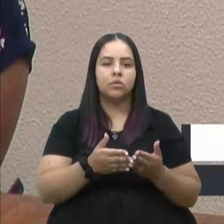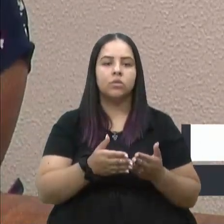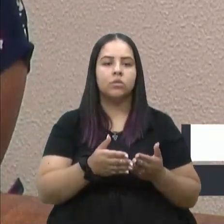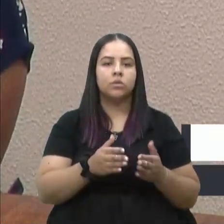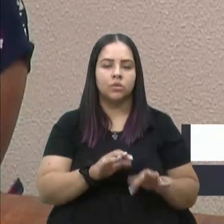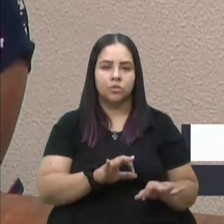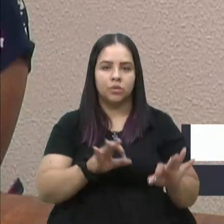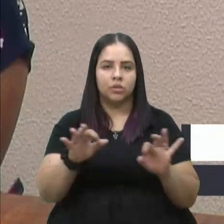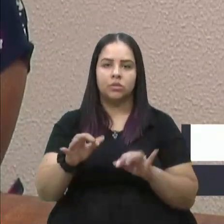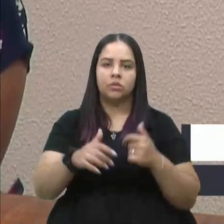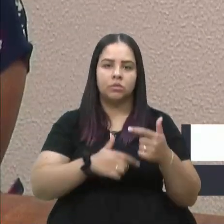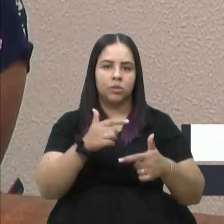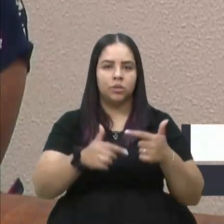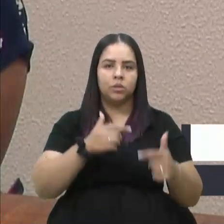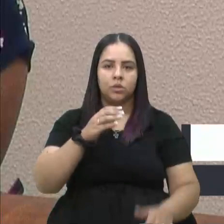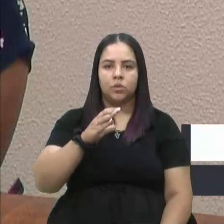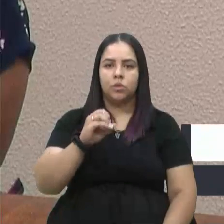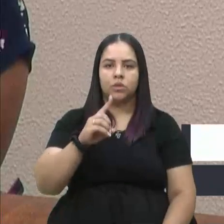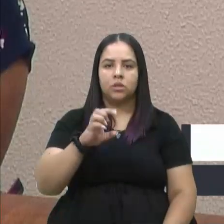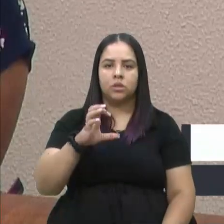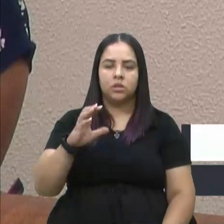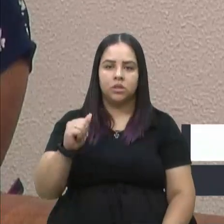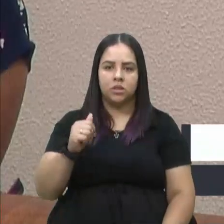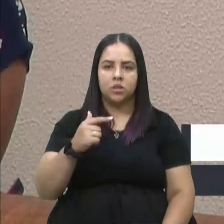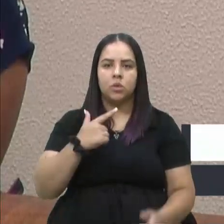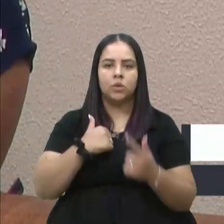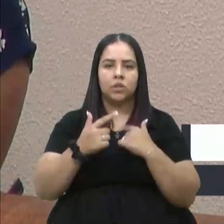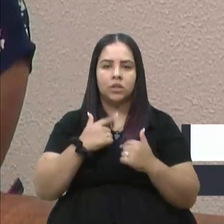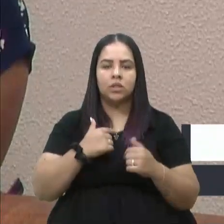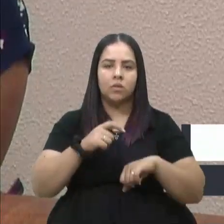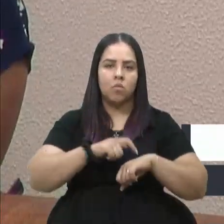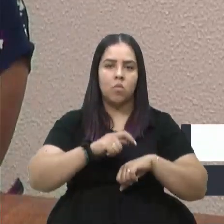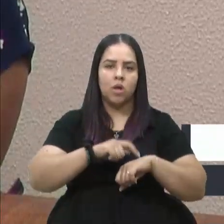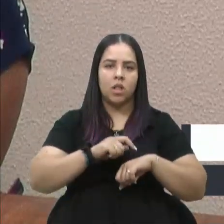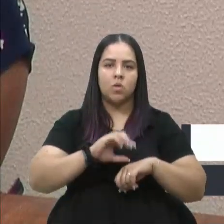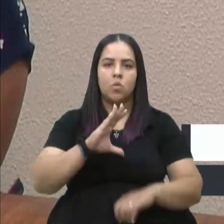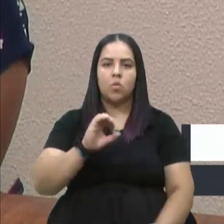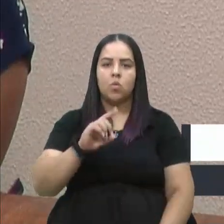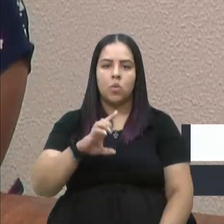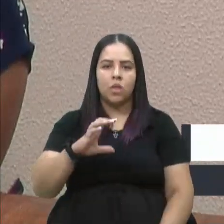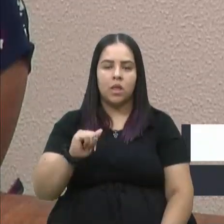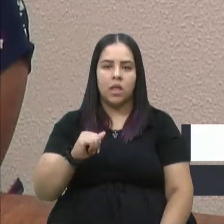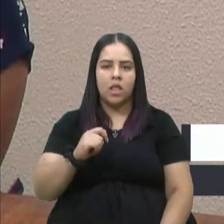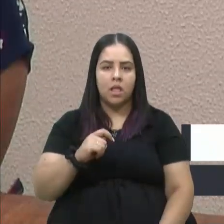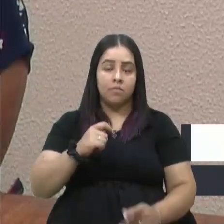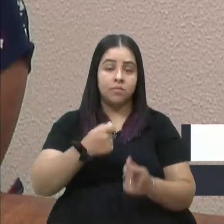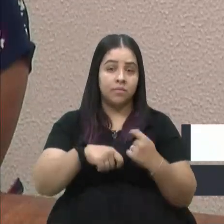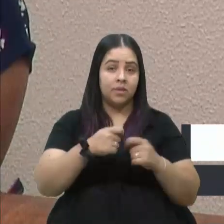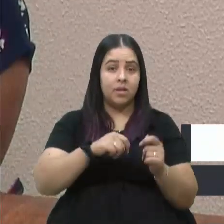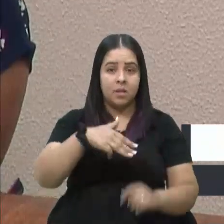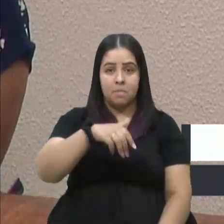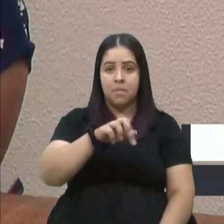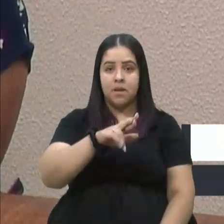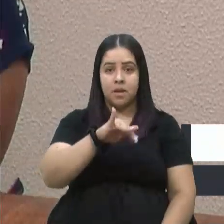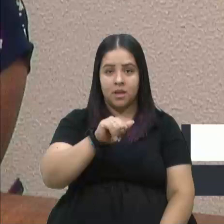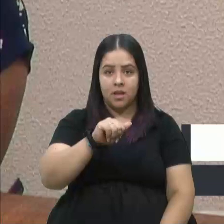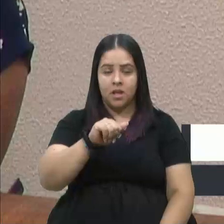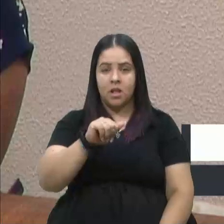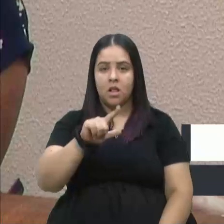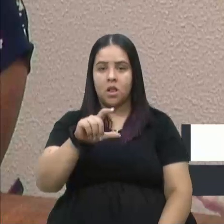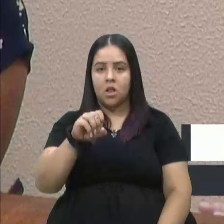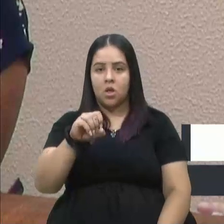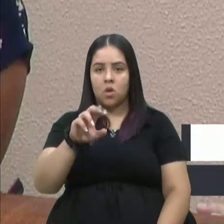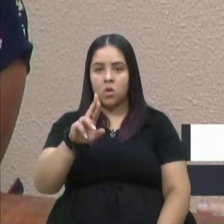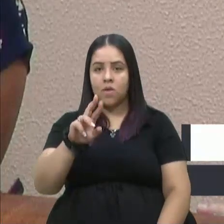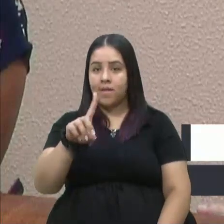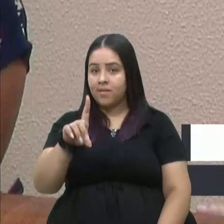acompanhamento aos trabalhos da Codeca, eu gostaria que, nesse momento, a Codeca, administrada pela Maria de Lourdes, não tivesse